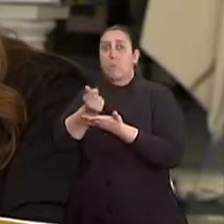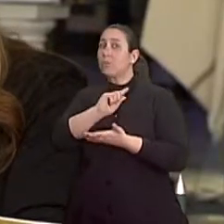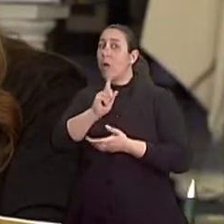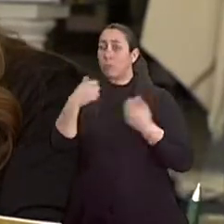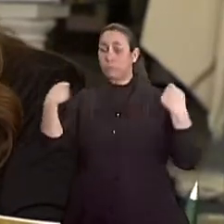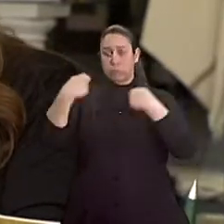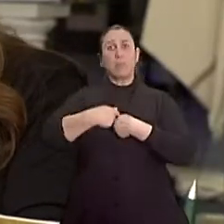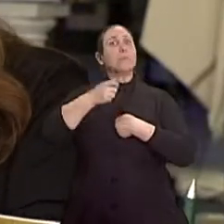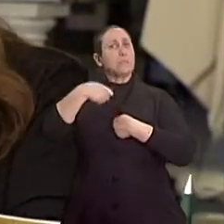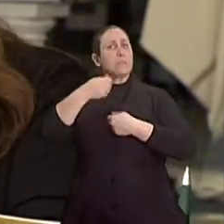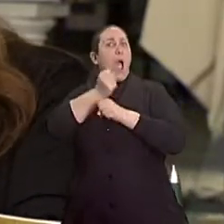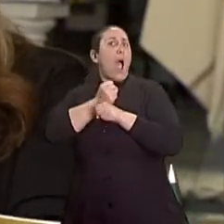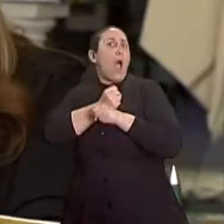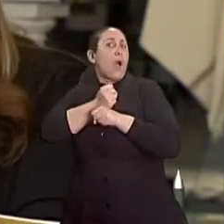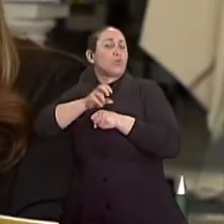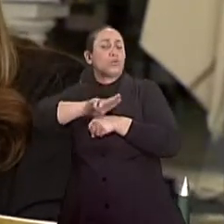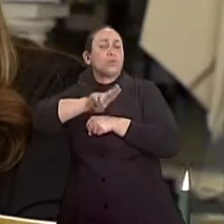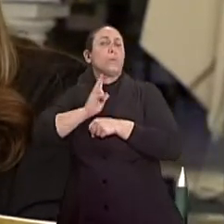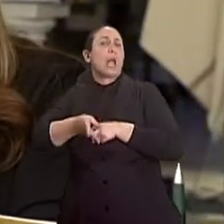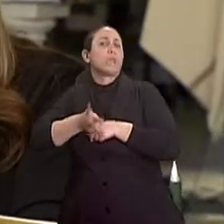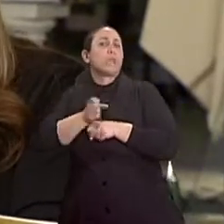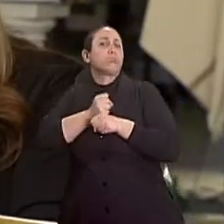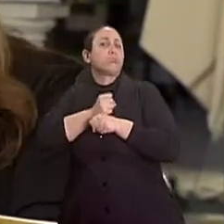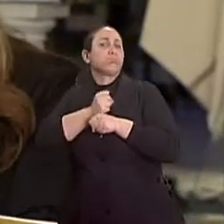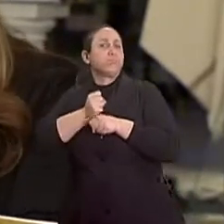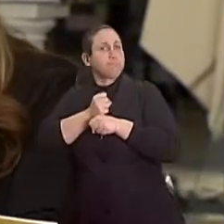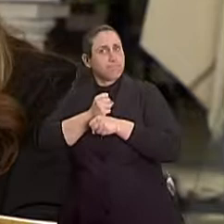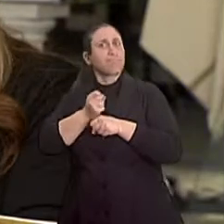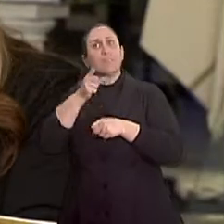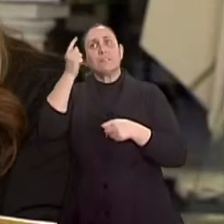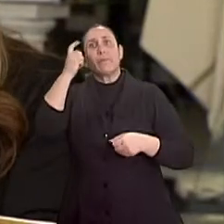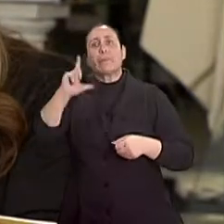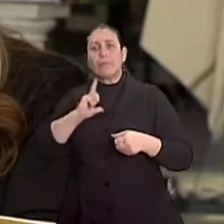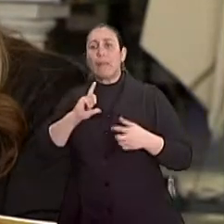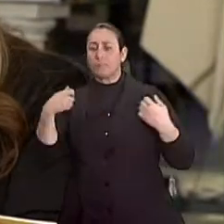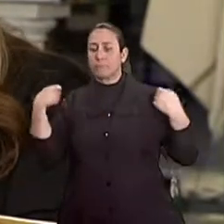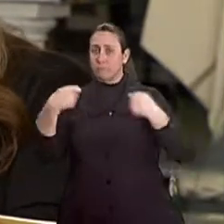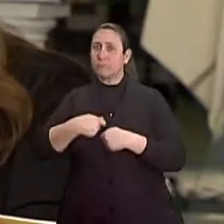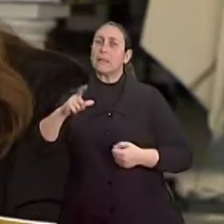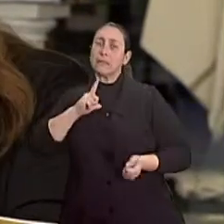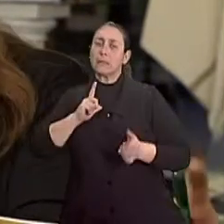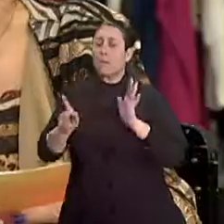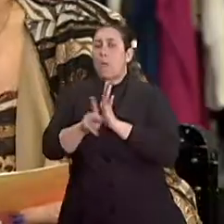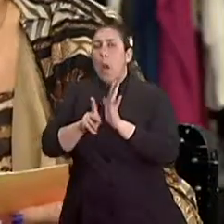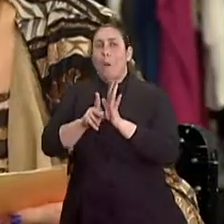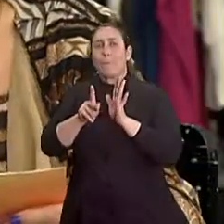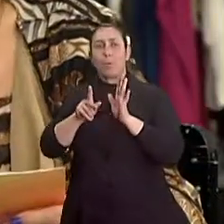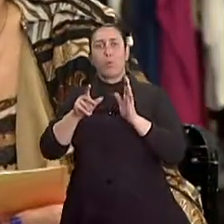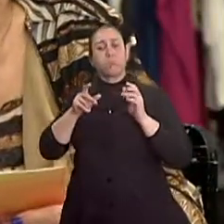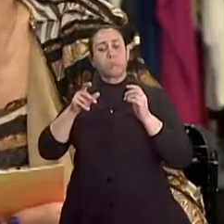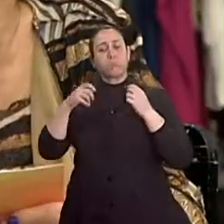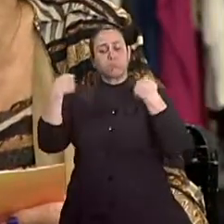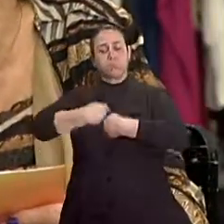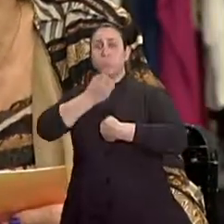30 anos, 25 anos, 20 anos. É uma peça que é uma joia. Tu tem que comprar uma peça de primeiríssima linha. E aí a gente